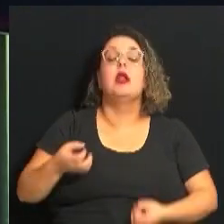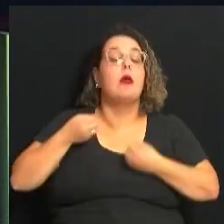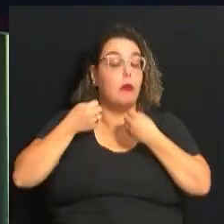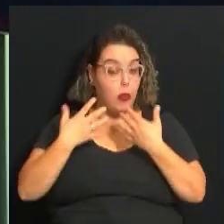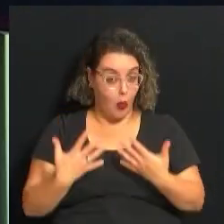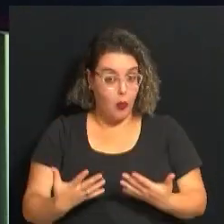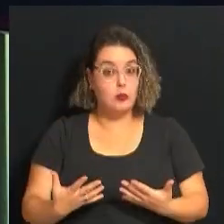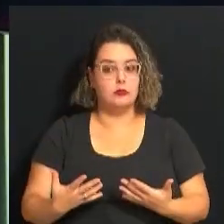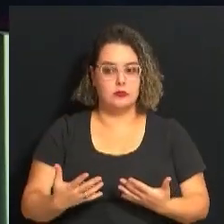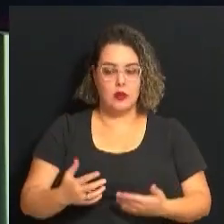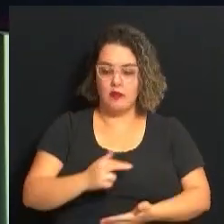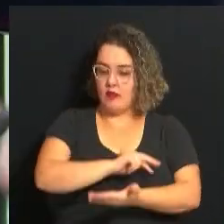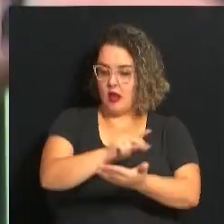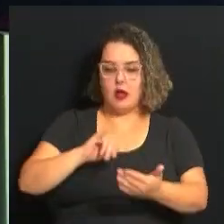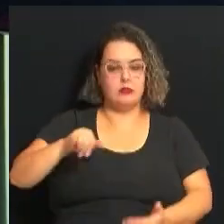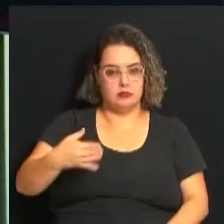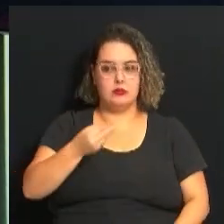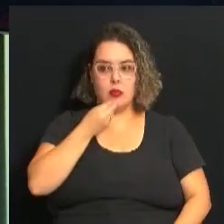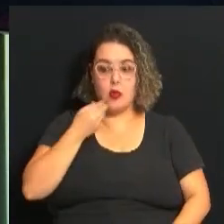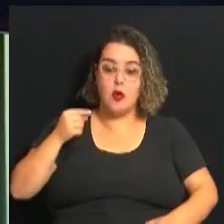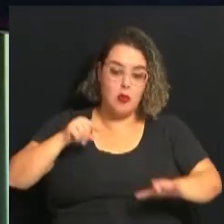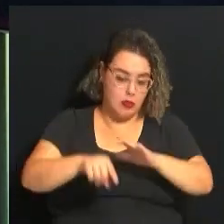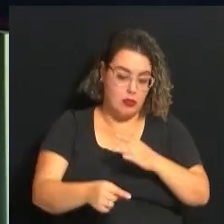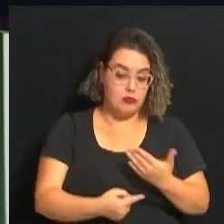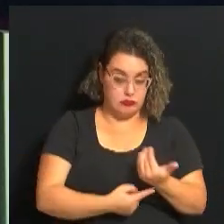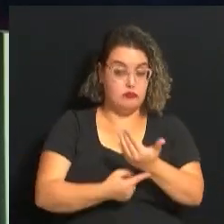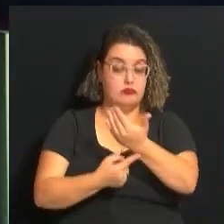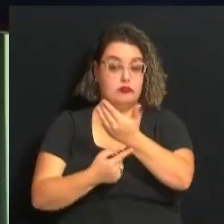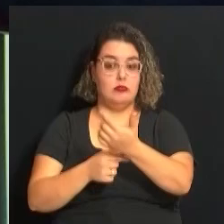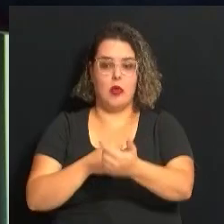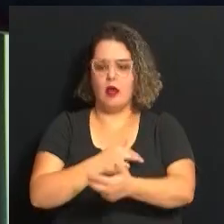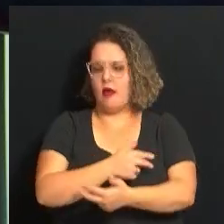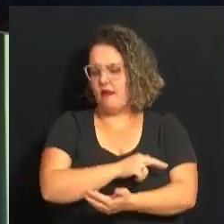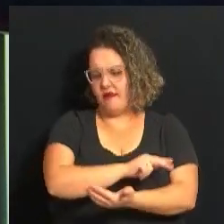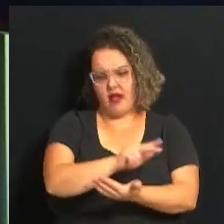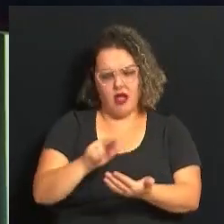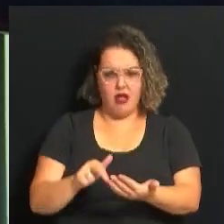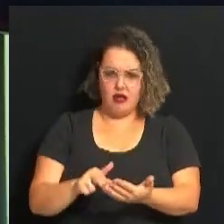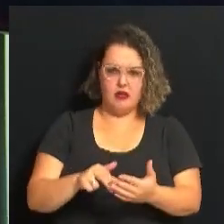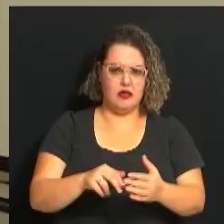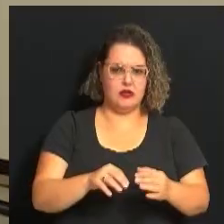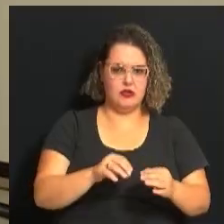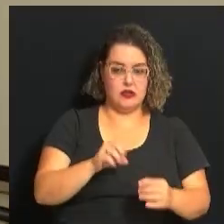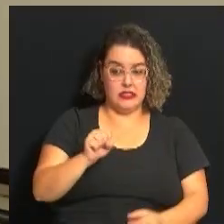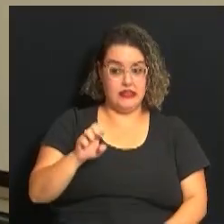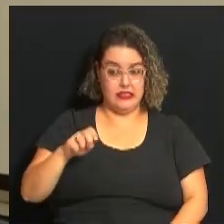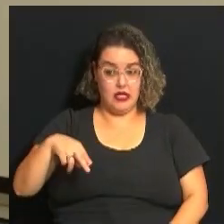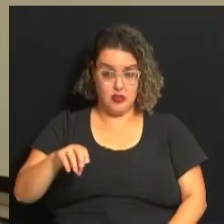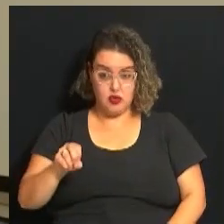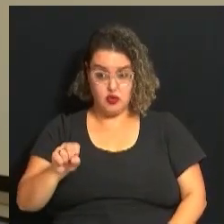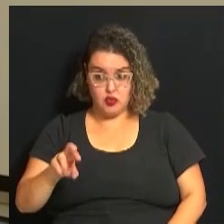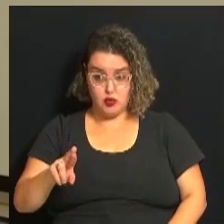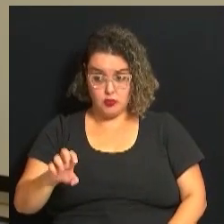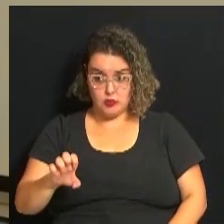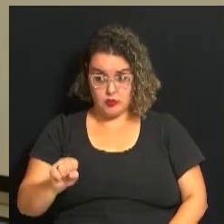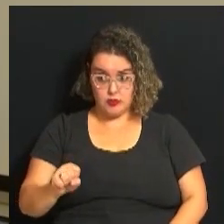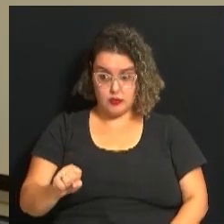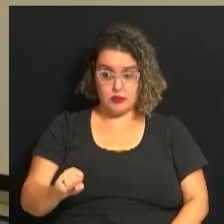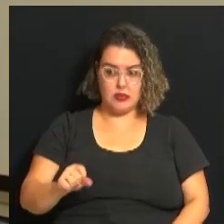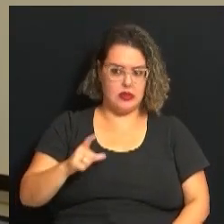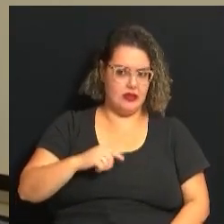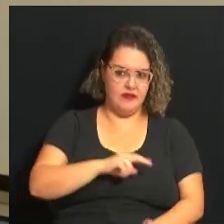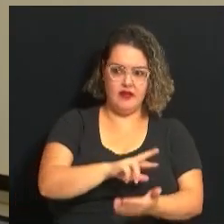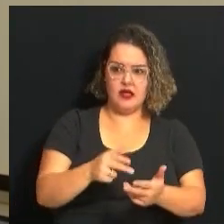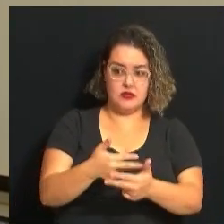Então, principalmente com o avanço tecnológico, a gente tem diversos tipos de sensores hoje que podem ser usados. Então sempre tem algo novo, e o bom da